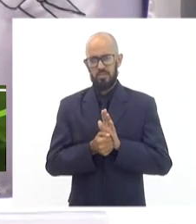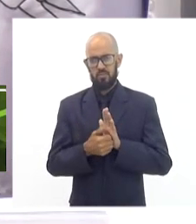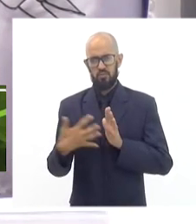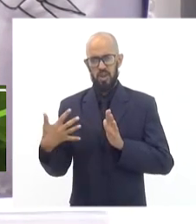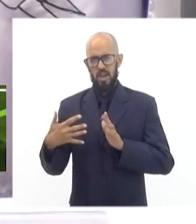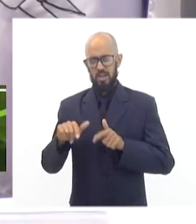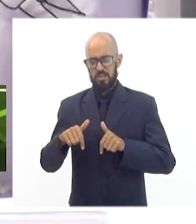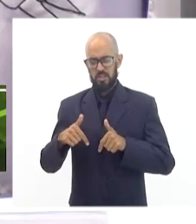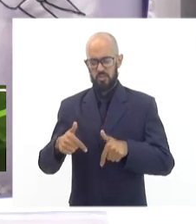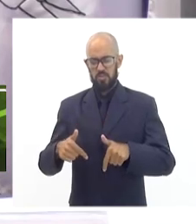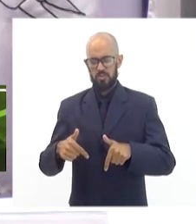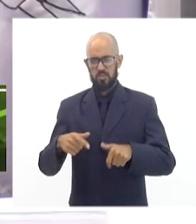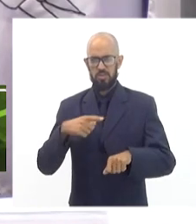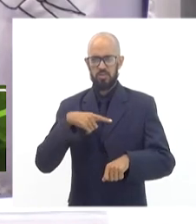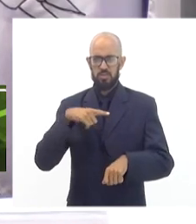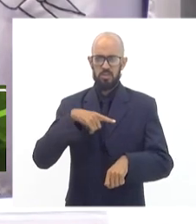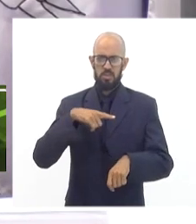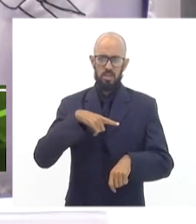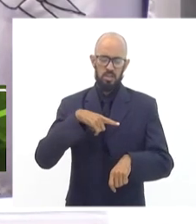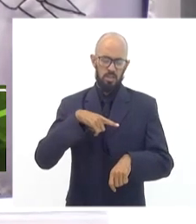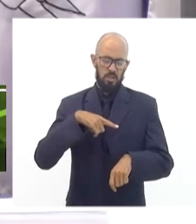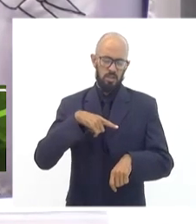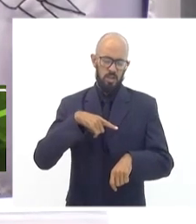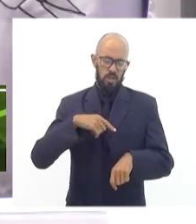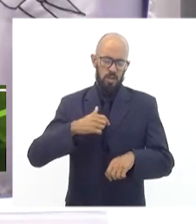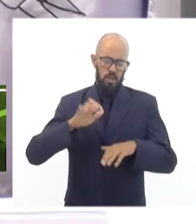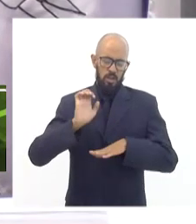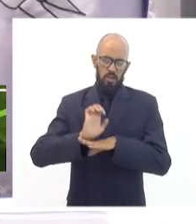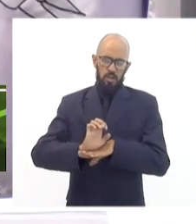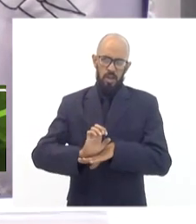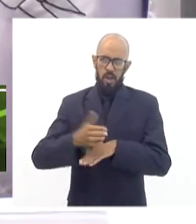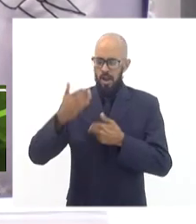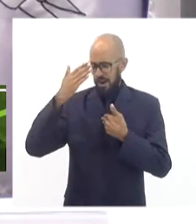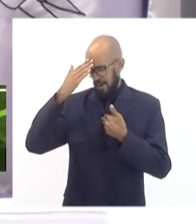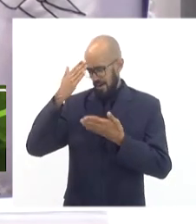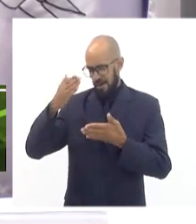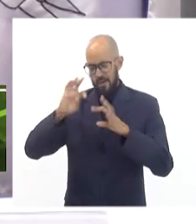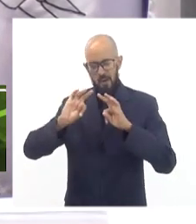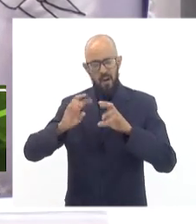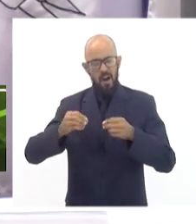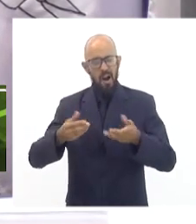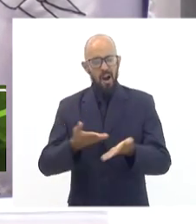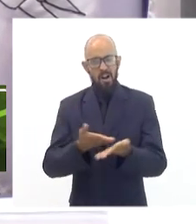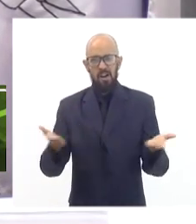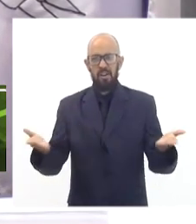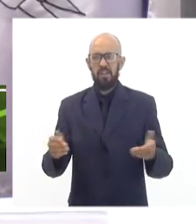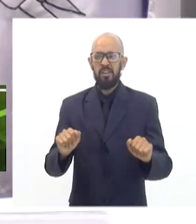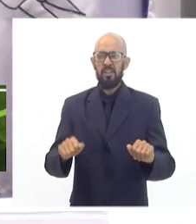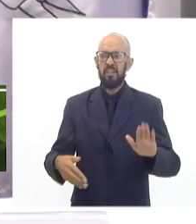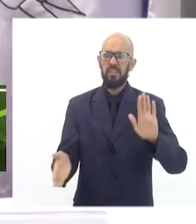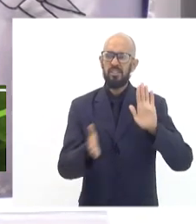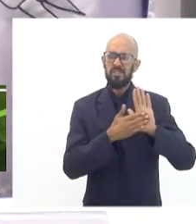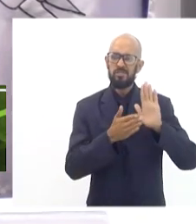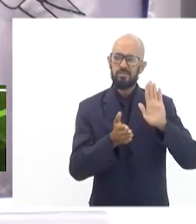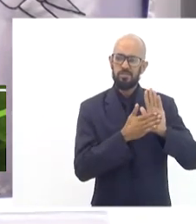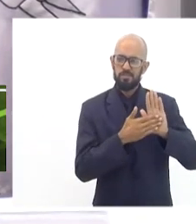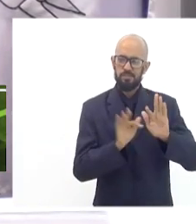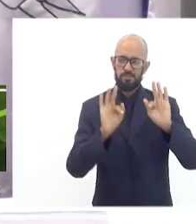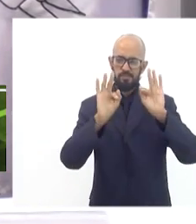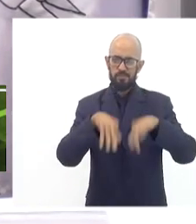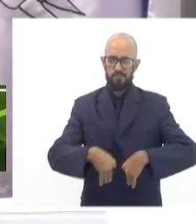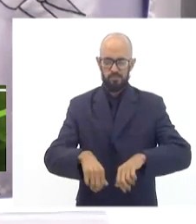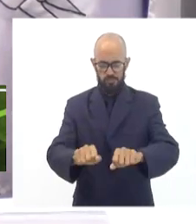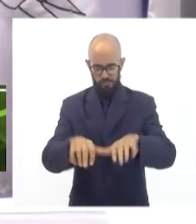de atuações que tem que têm um estátua mas agradecer a todos e como prometido da pro